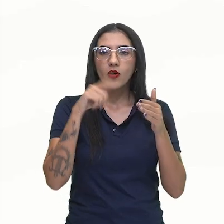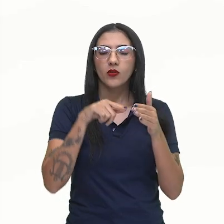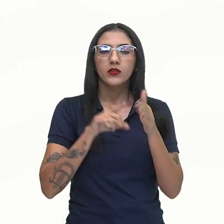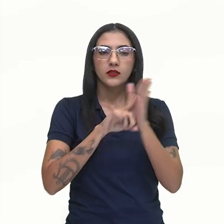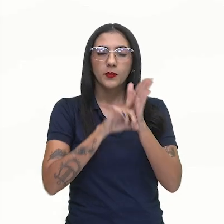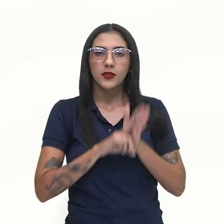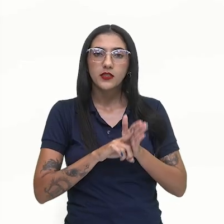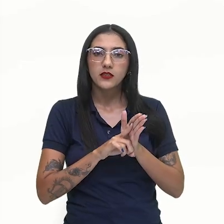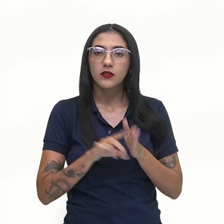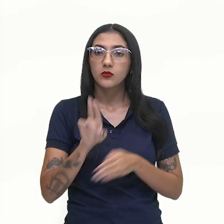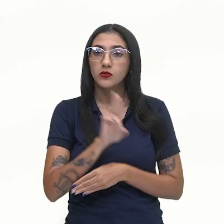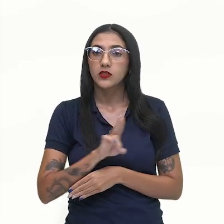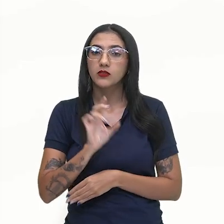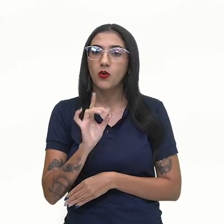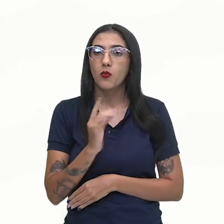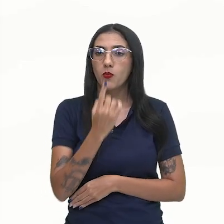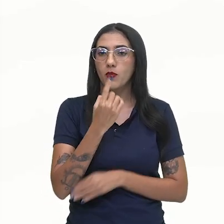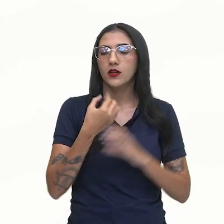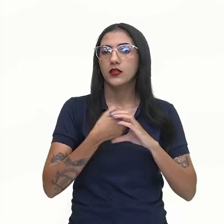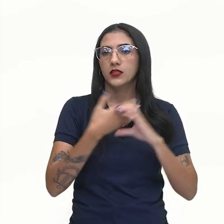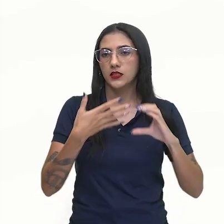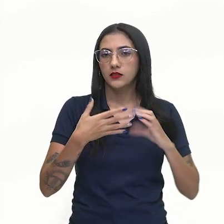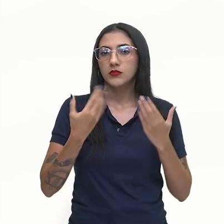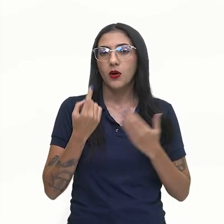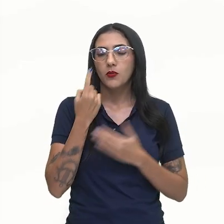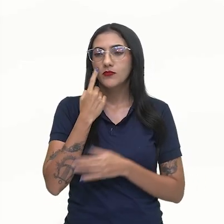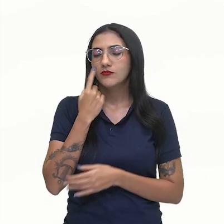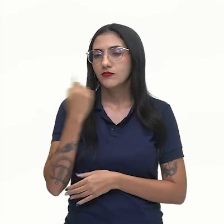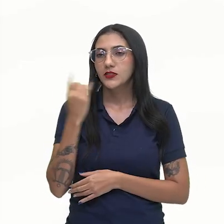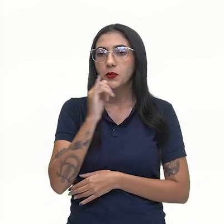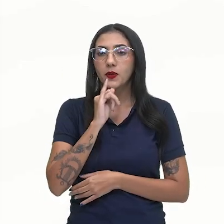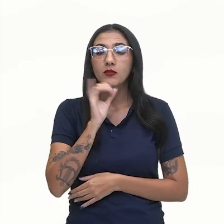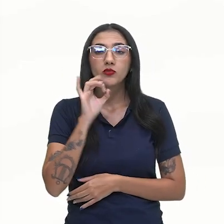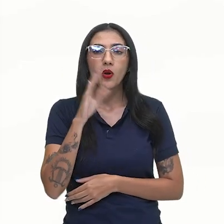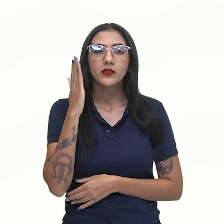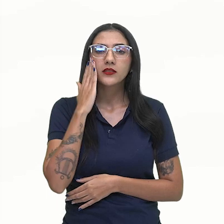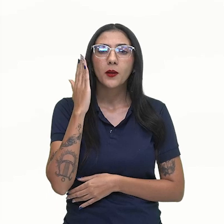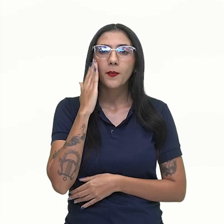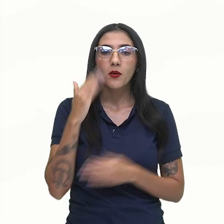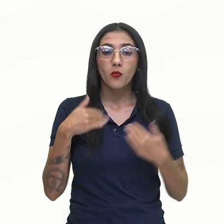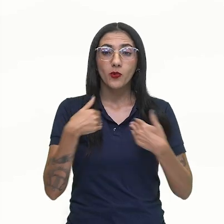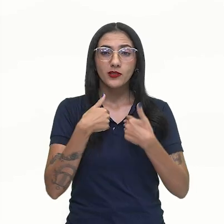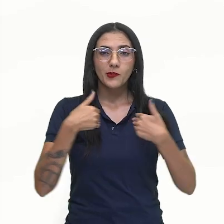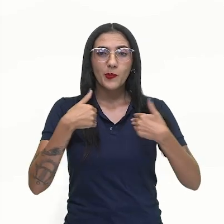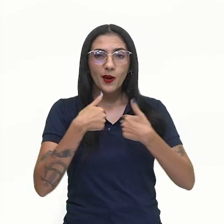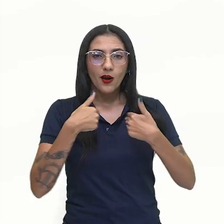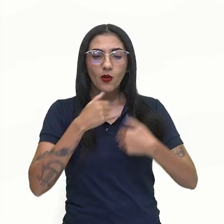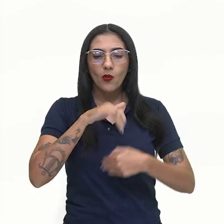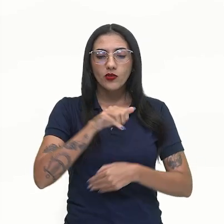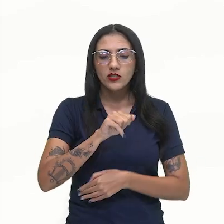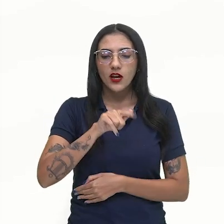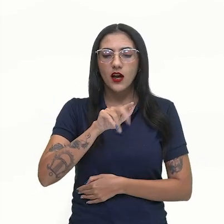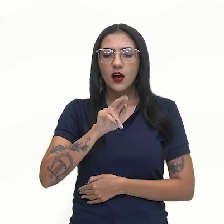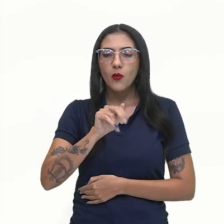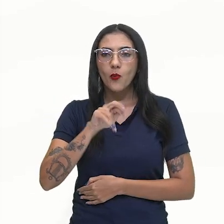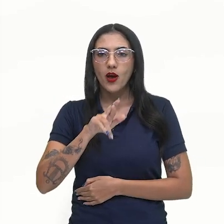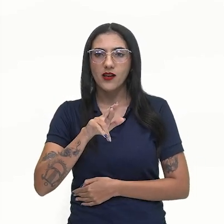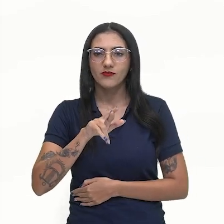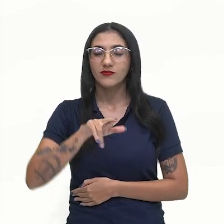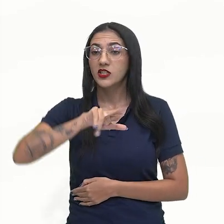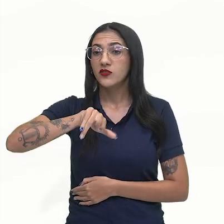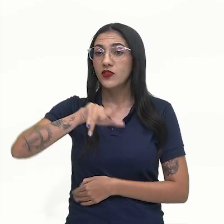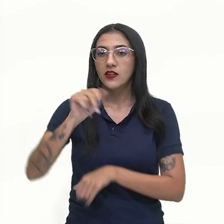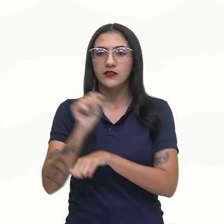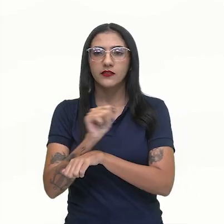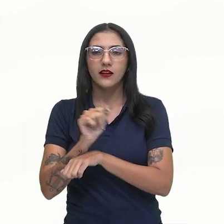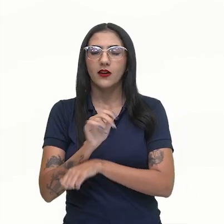de vocês focando em um aspecto. Nesse caso aqui, a gente quer saber sobre os animais e não sobre carros. Então,